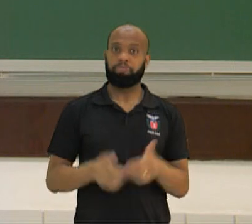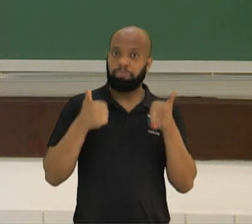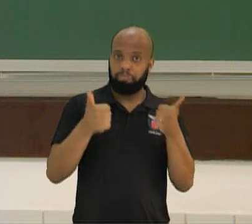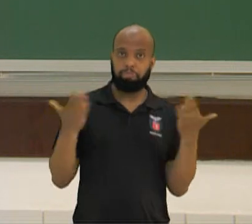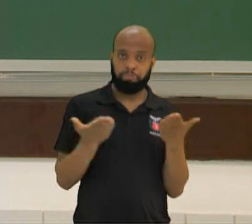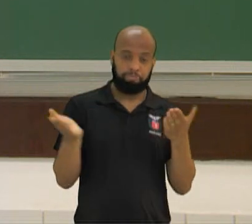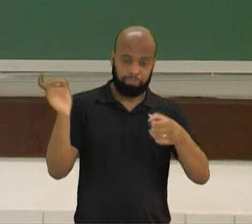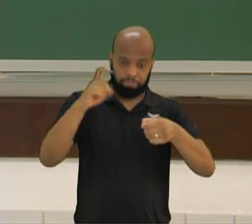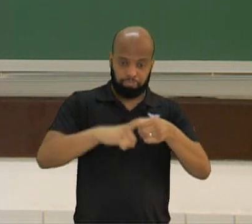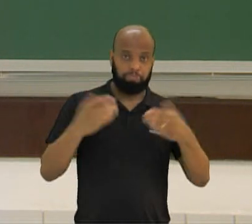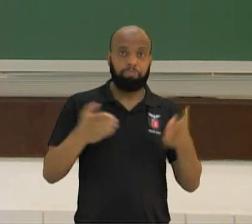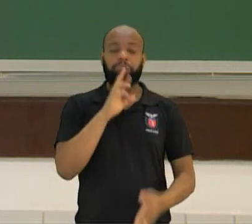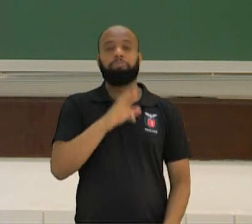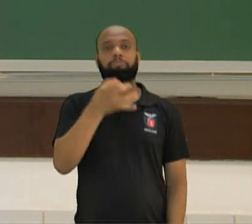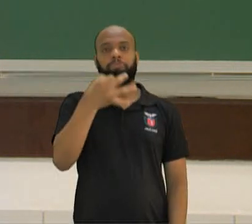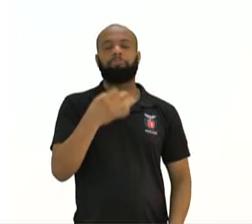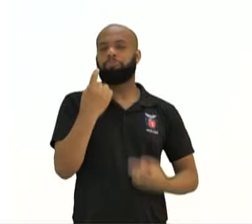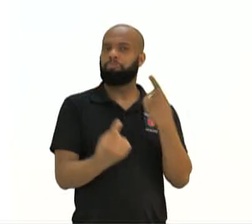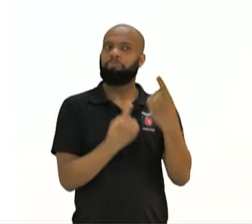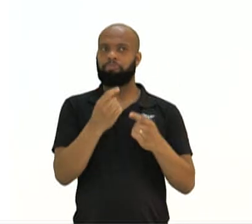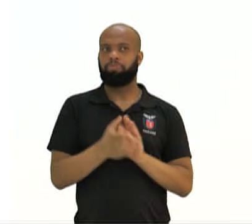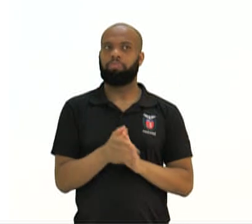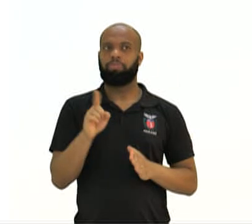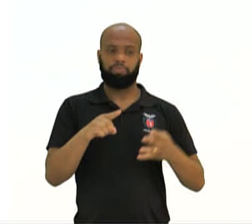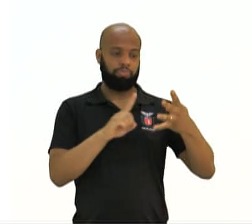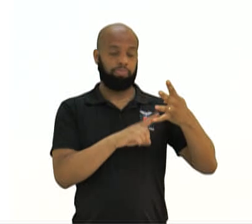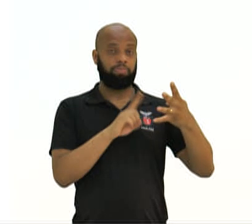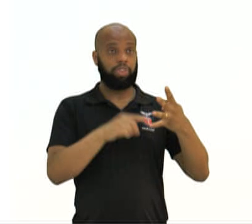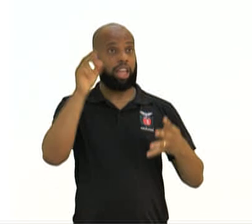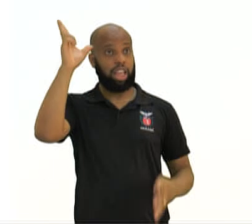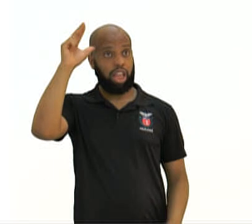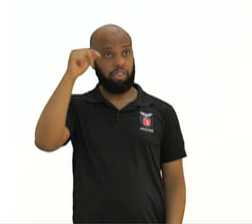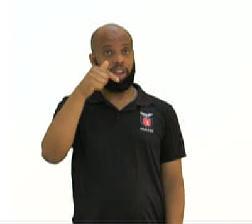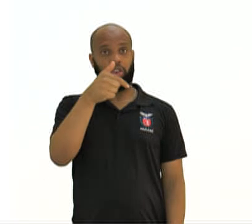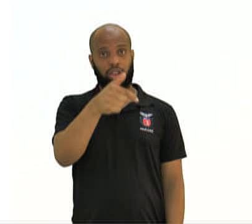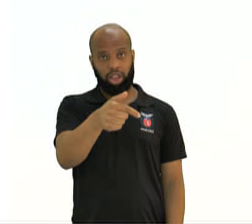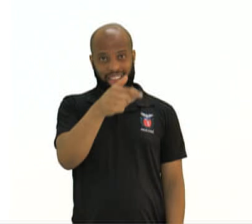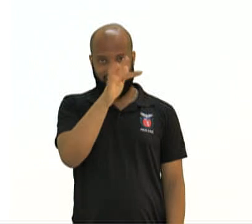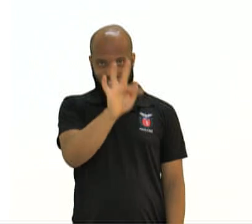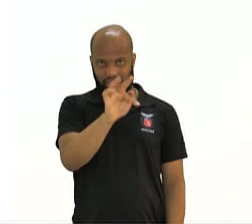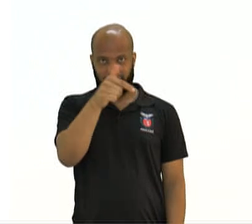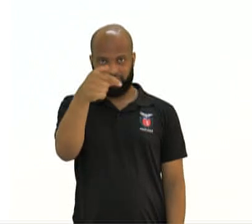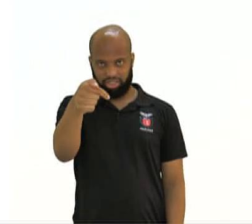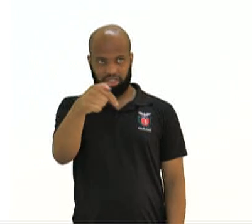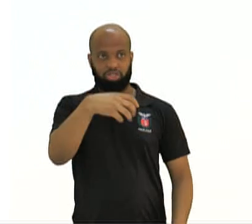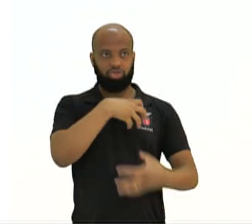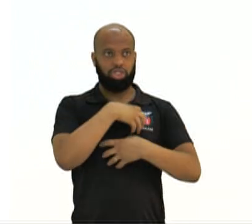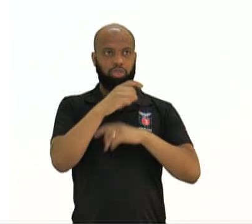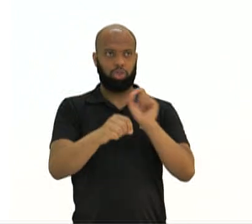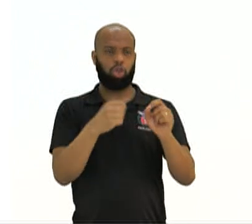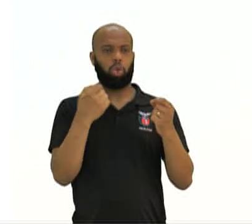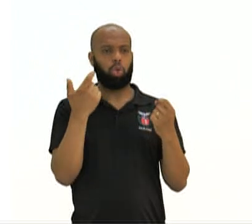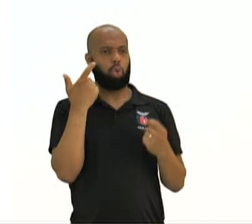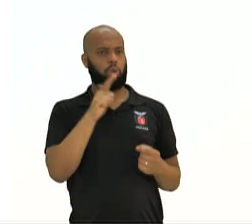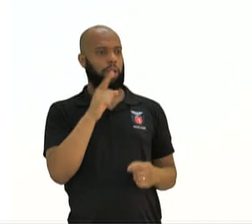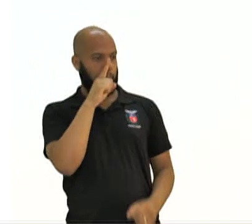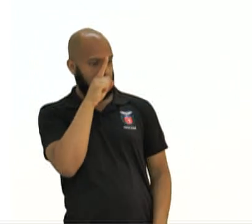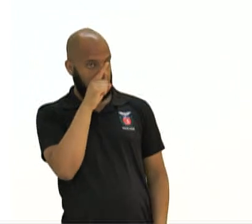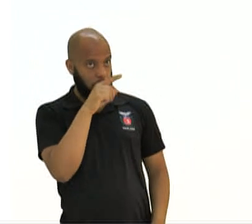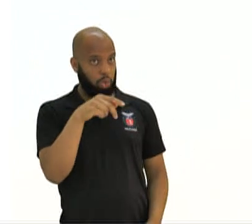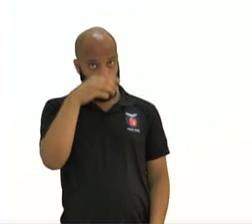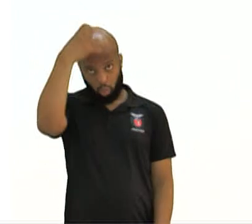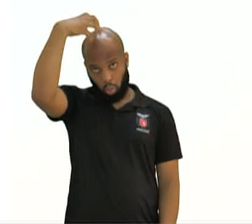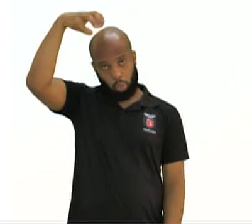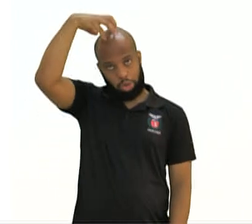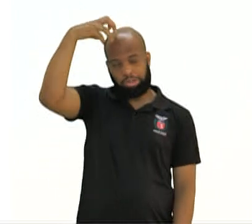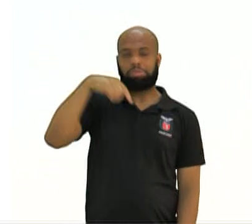Muito bem, estamos de volta e a resposta correta é o cavalo na casa F7. Né? Dessa maneira, a gente ameaça o rei e